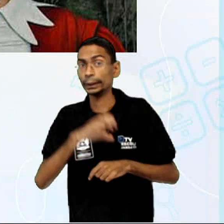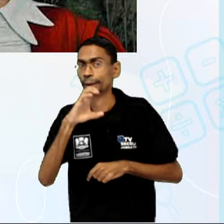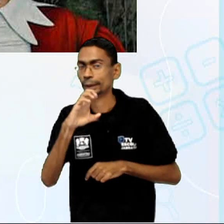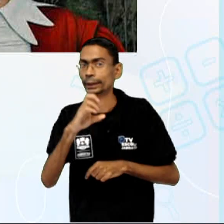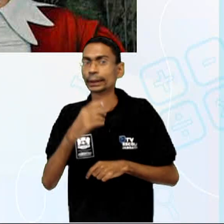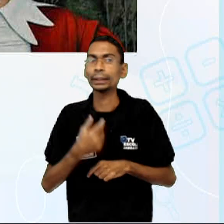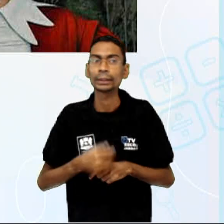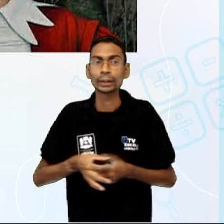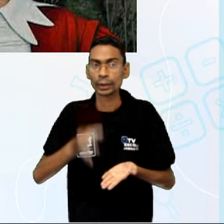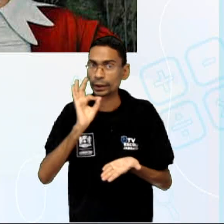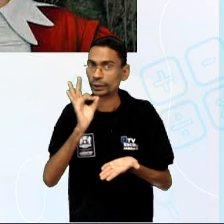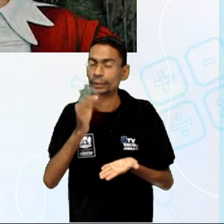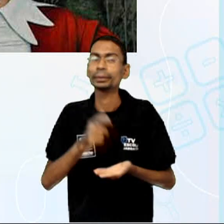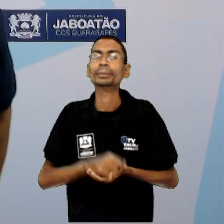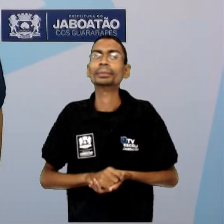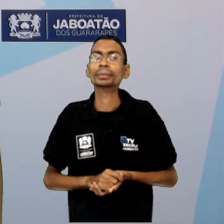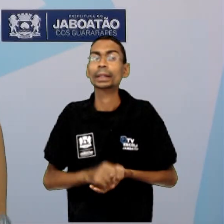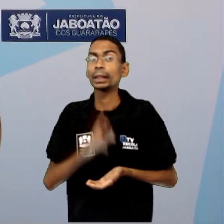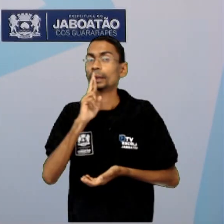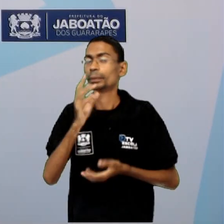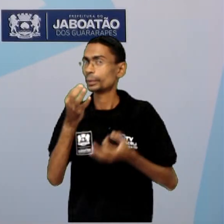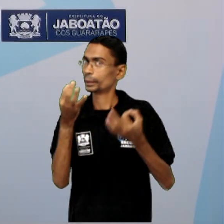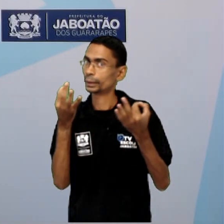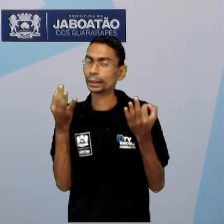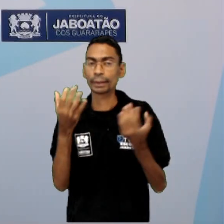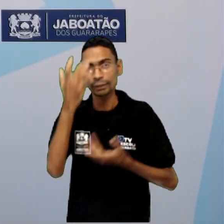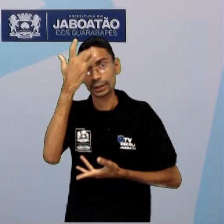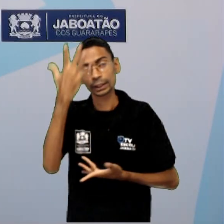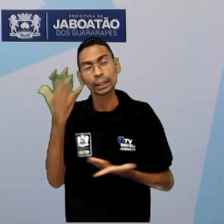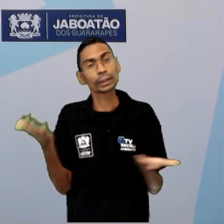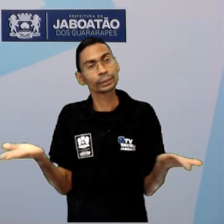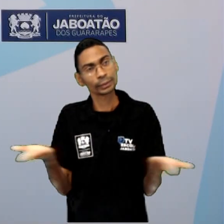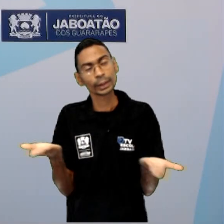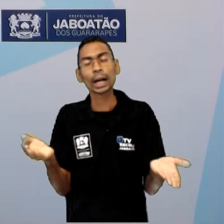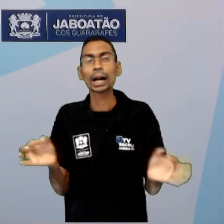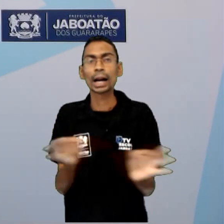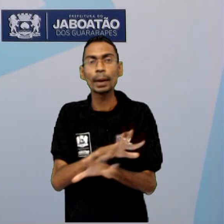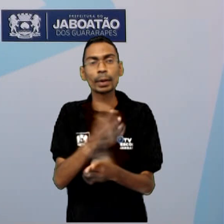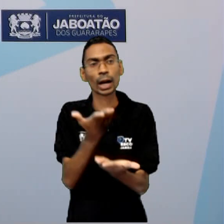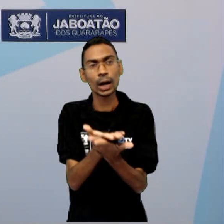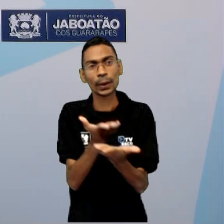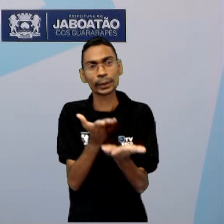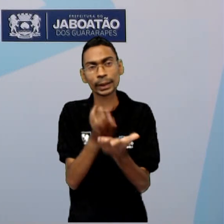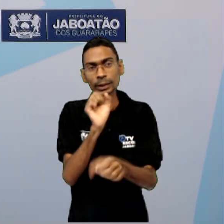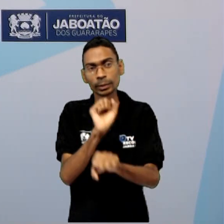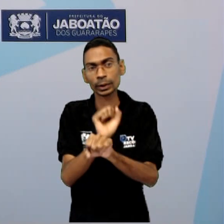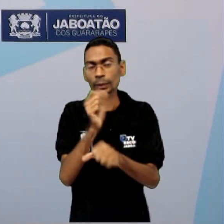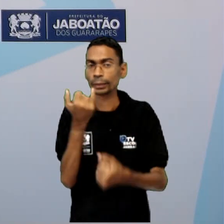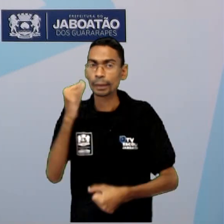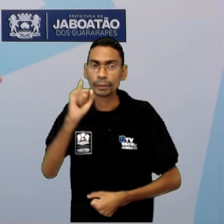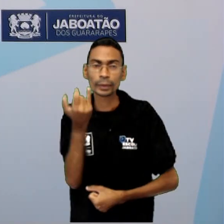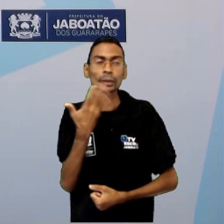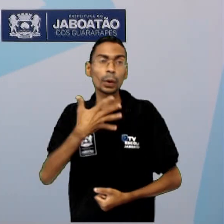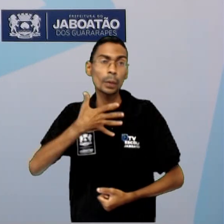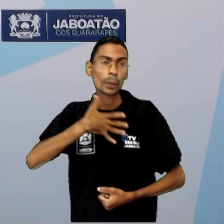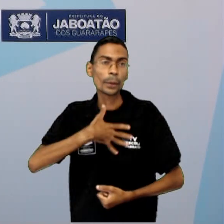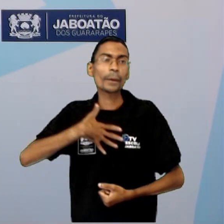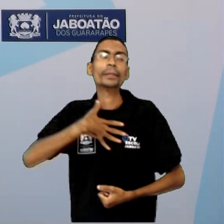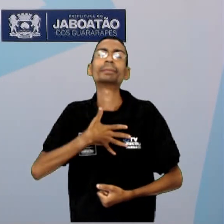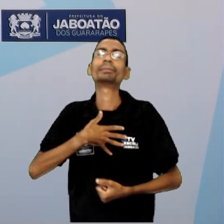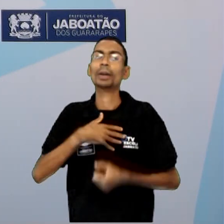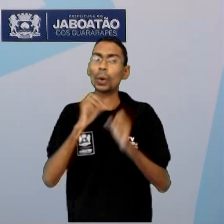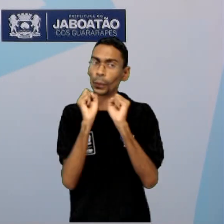ladeira. Vá por mim. Mas, gente, ficamos por aqui hoje, tá? Espero que vocês tenham aproveitado, tenham gostado,